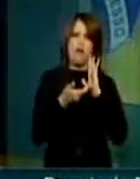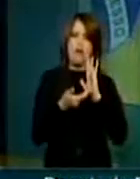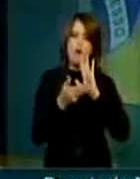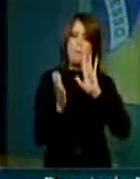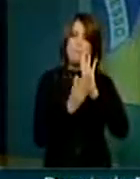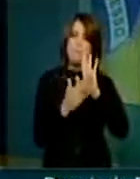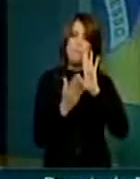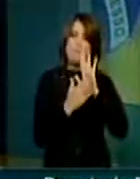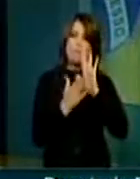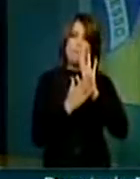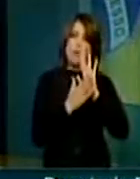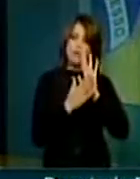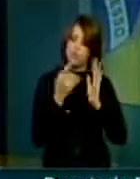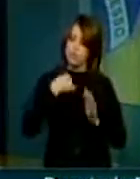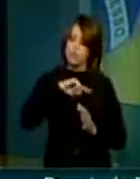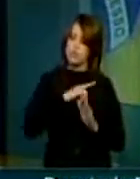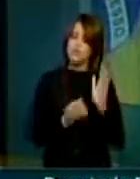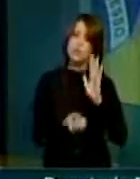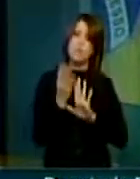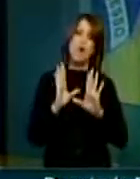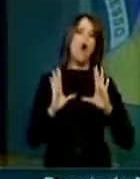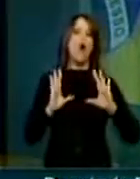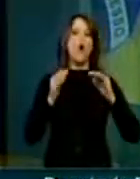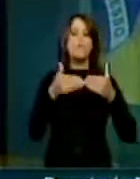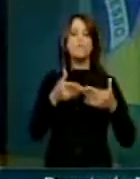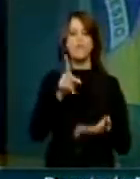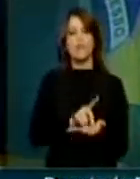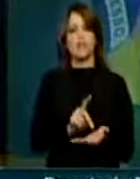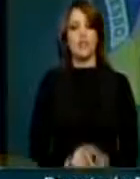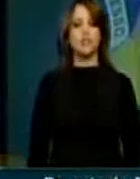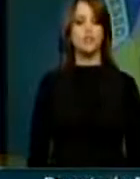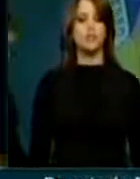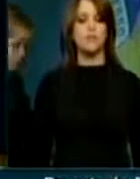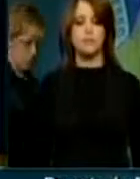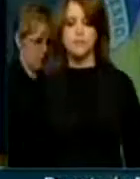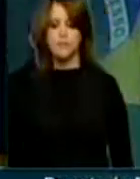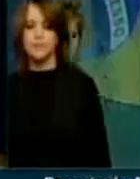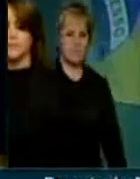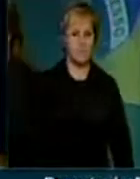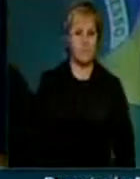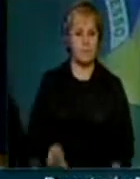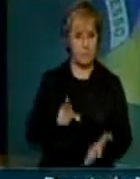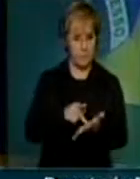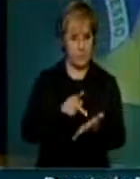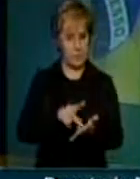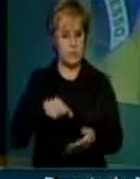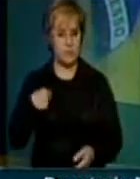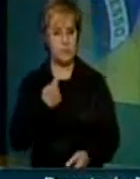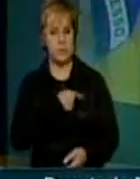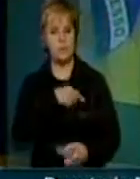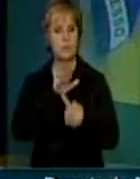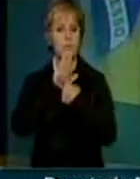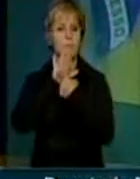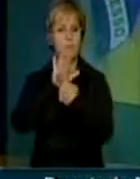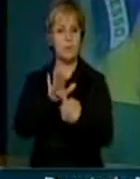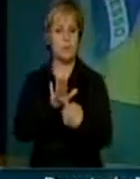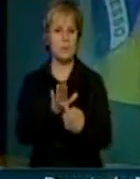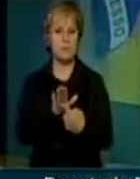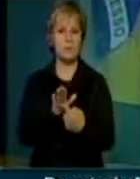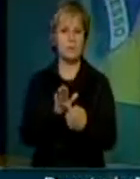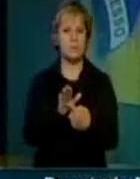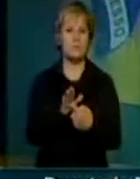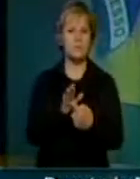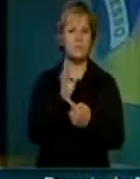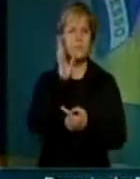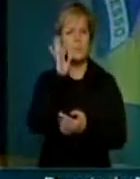uma proposta para que criemos a Comissão da Verdade, nós estamos apontando na perspectiva